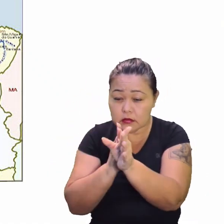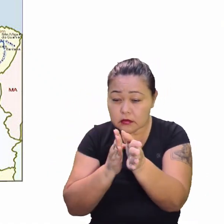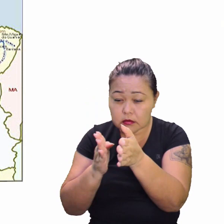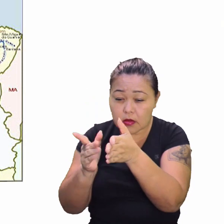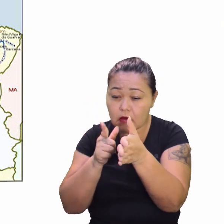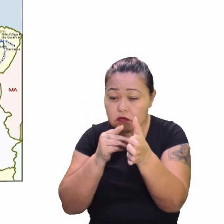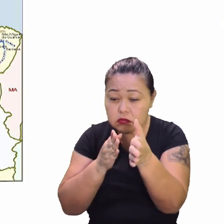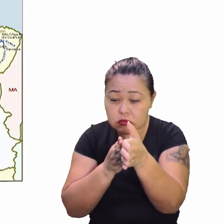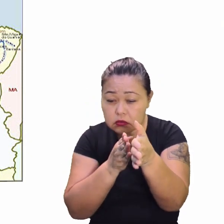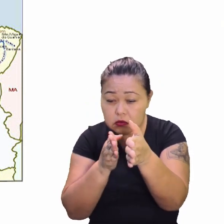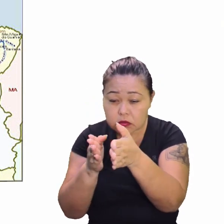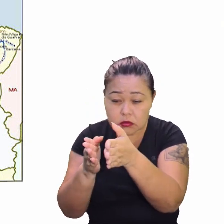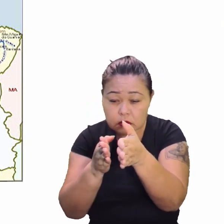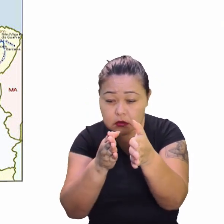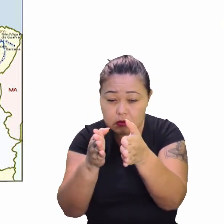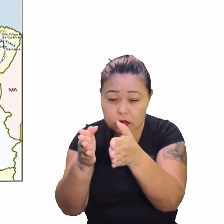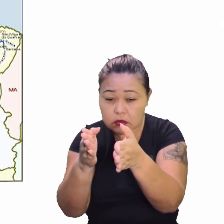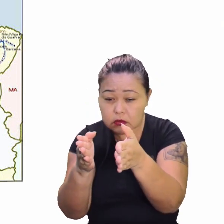ao